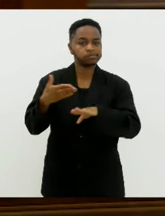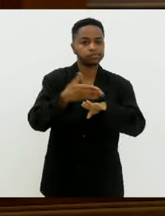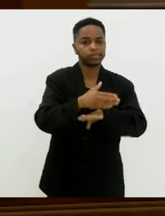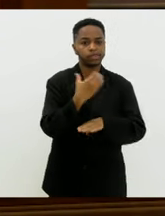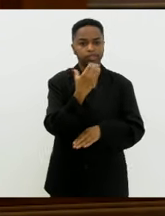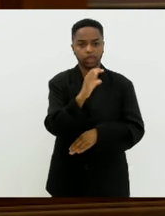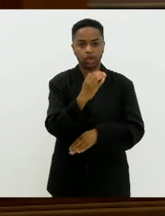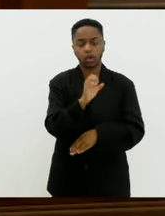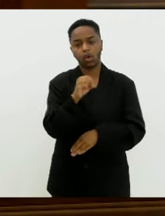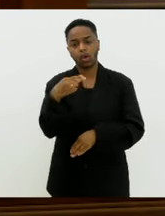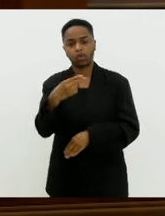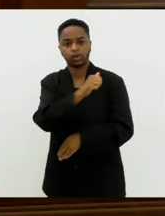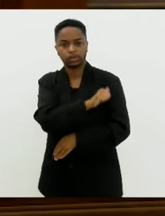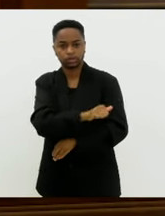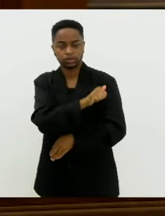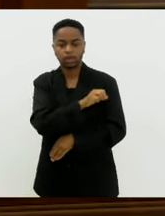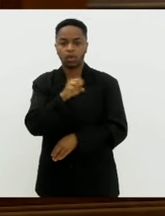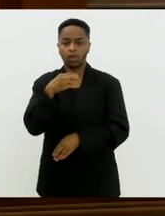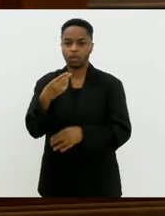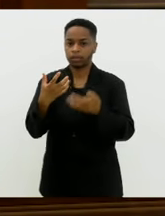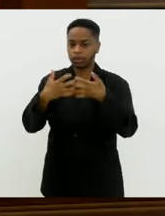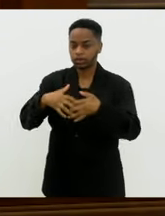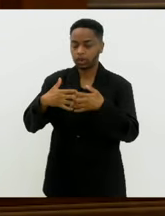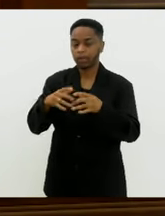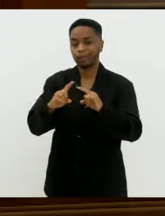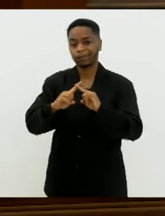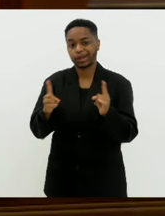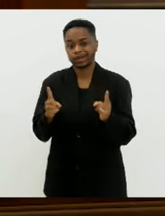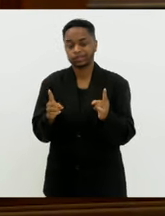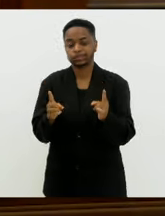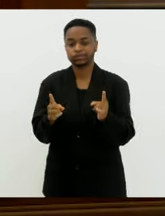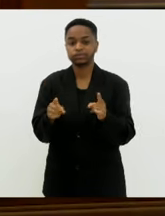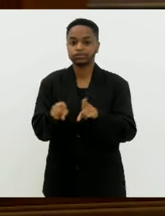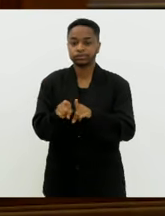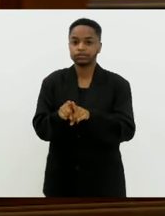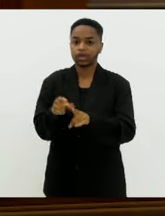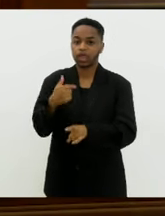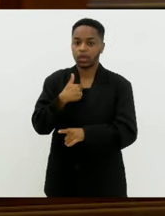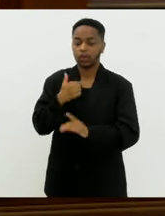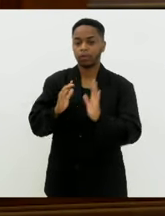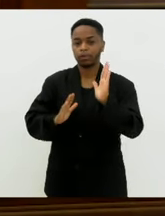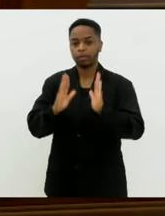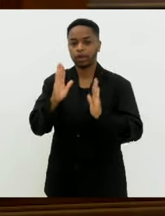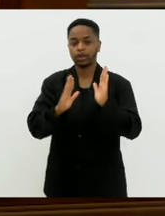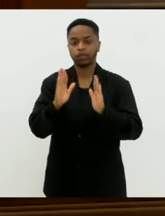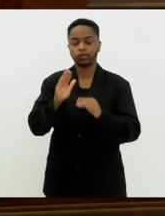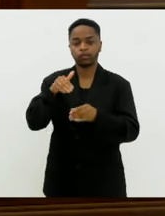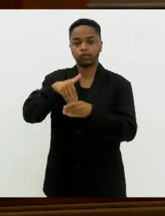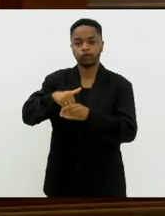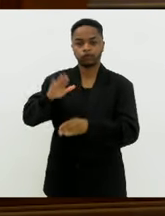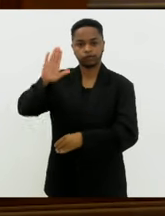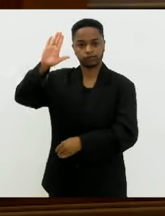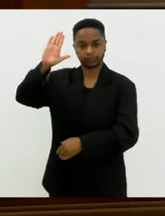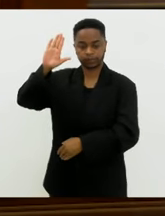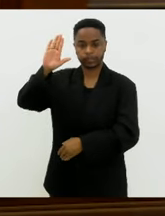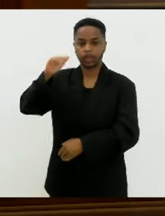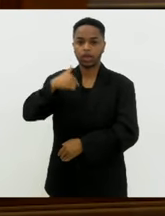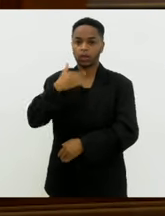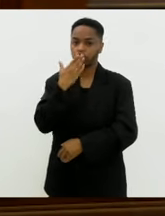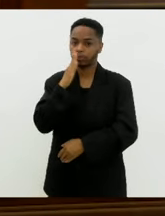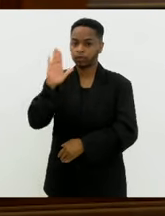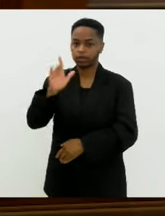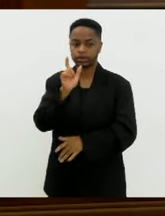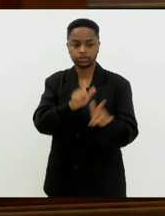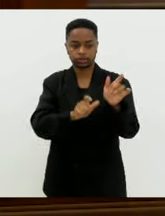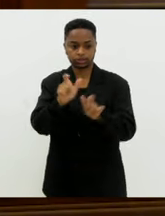Rio de Janeiro. E não à toa eu, durante a minha campanha eleitoral, prometi às